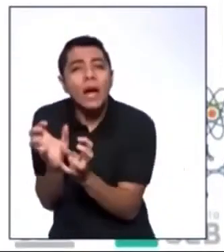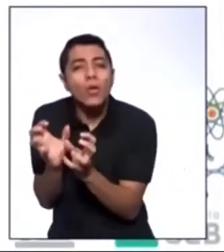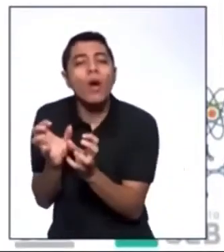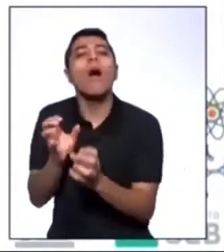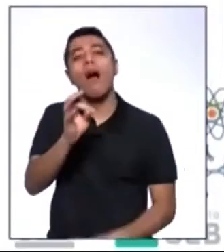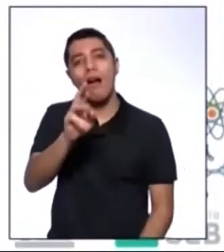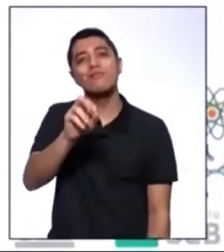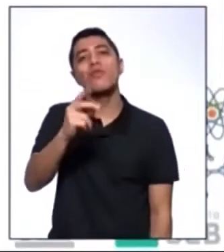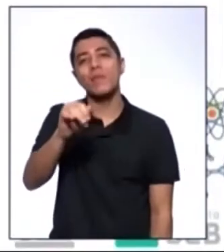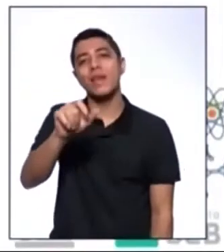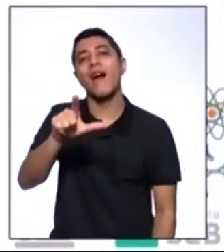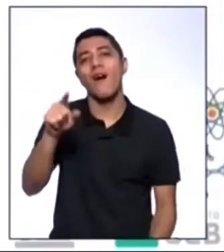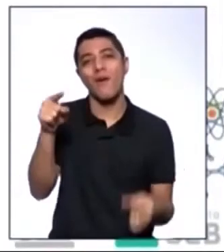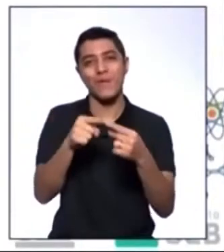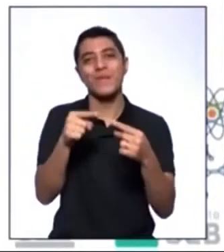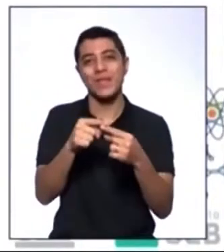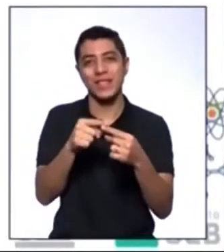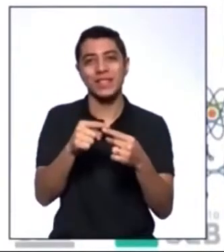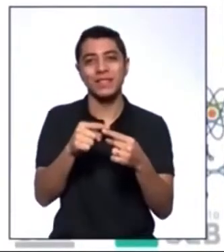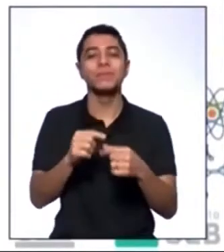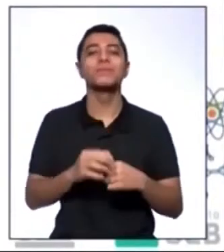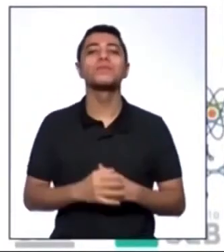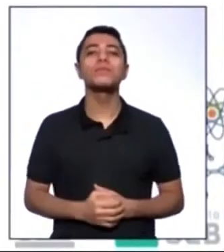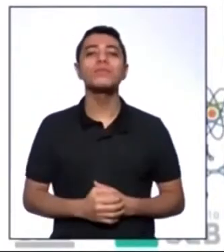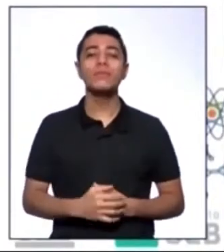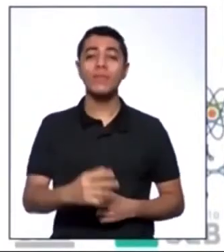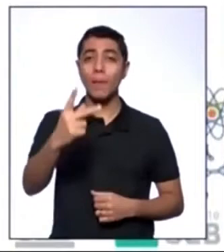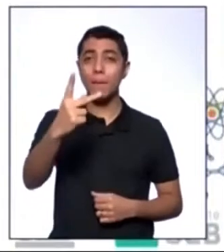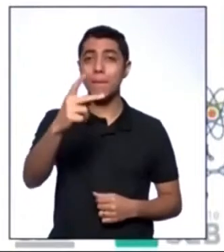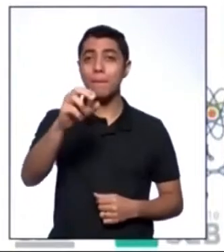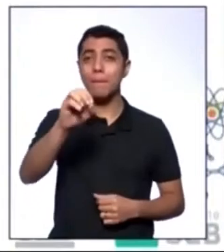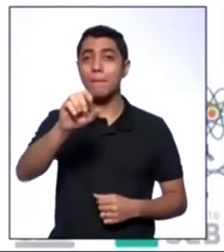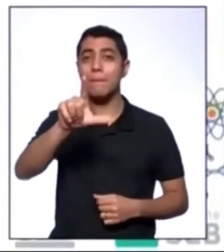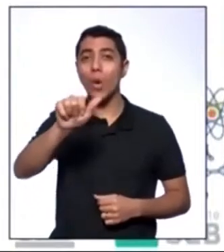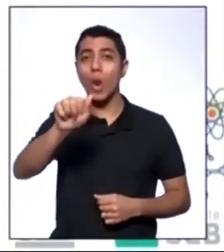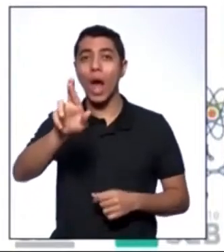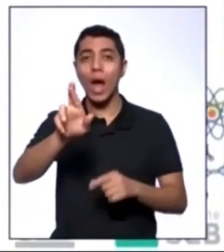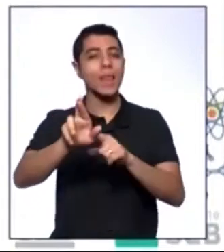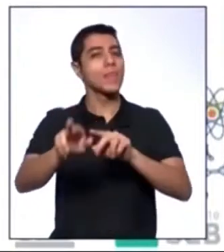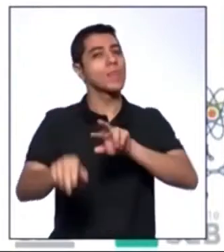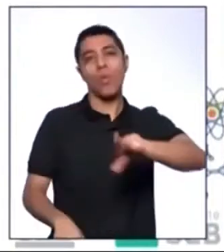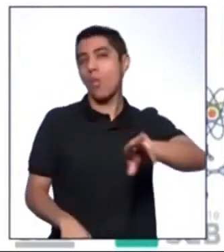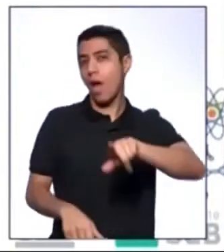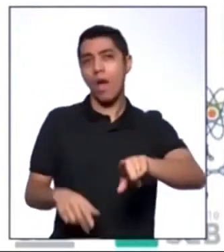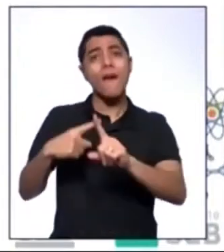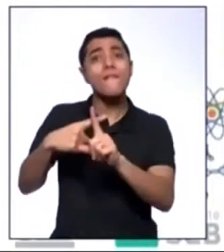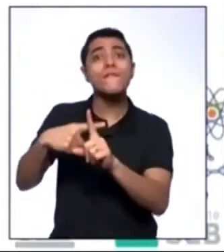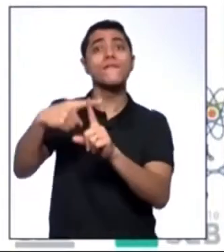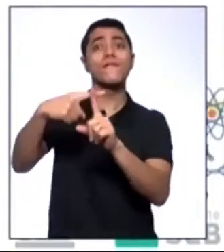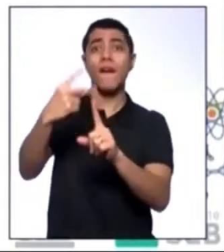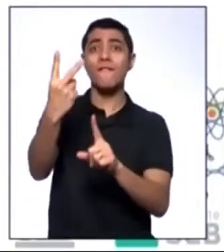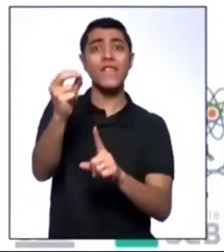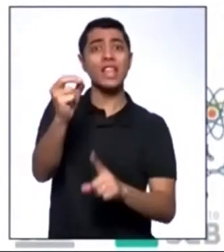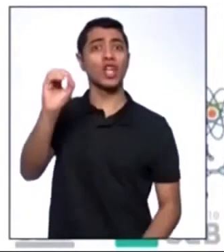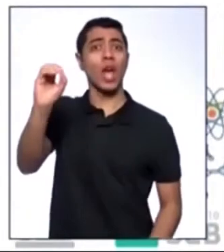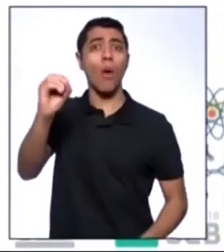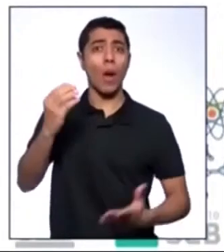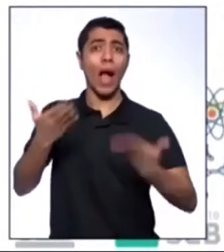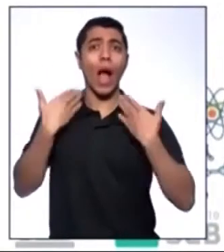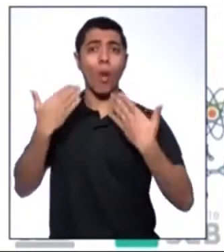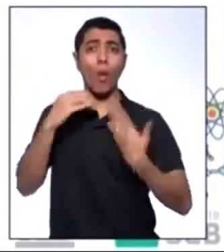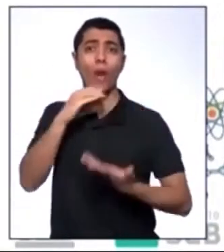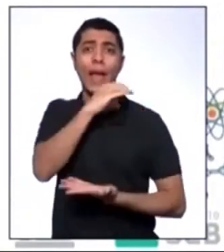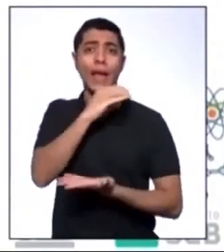Clima polar? É claro que não é, galera. Temperaturas médias em torno de 20 graus, é claro que não é o clima polar. Onde a gente viu